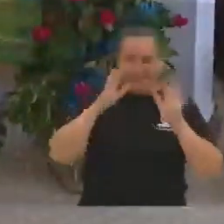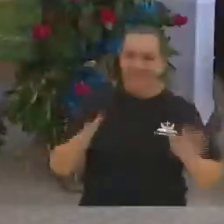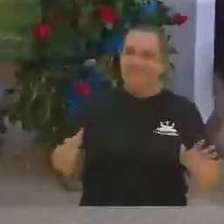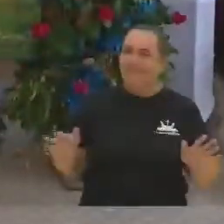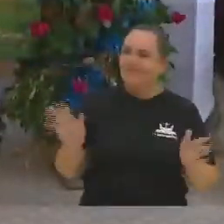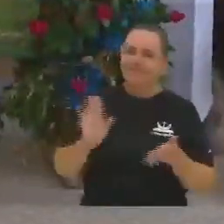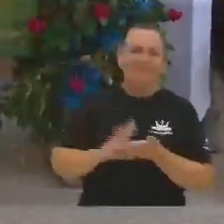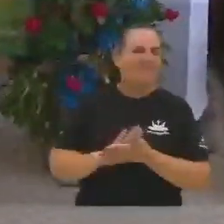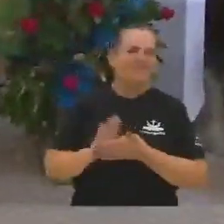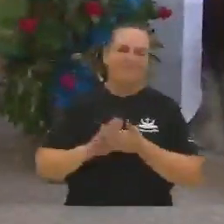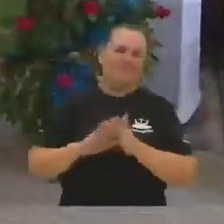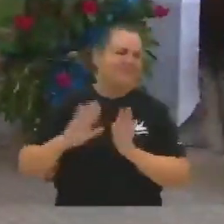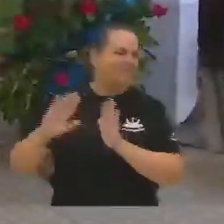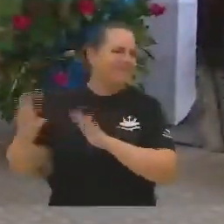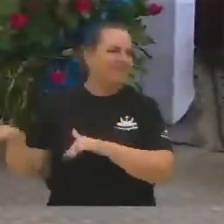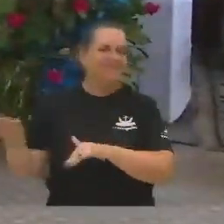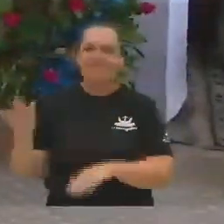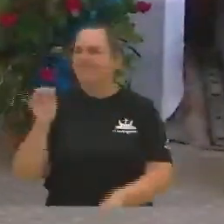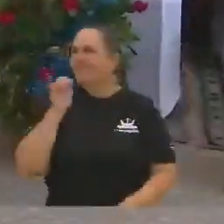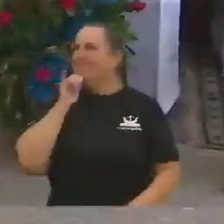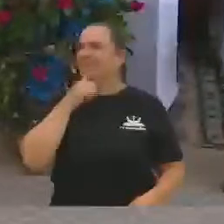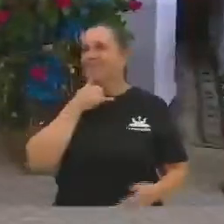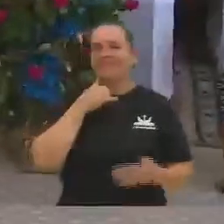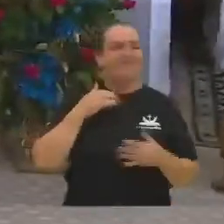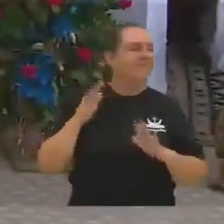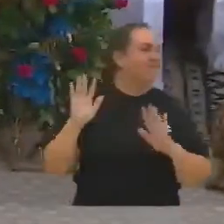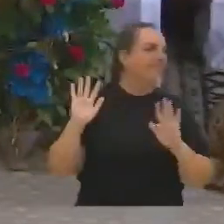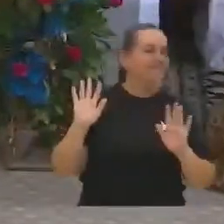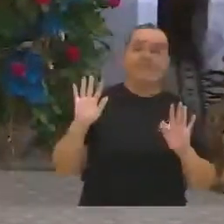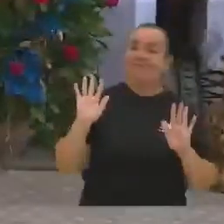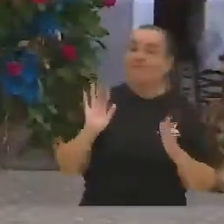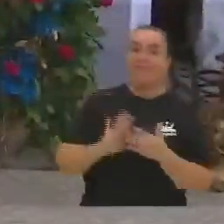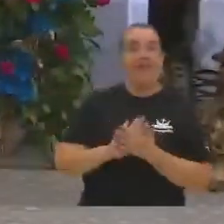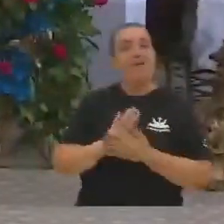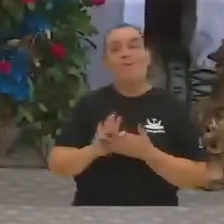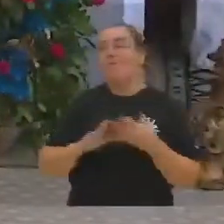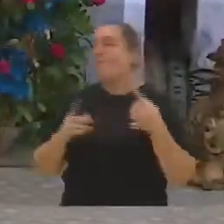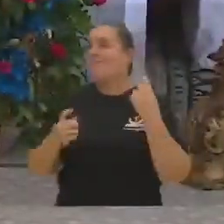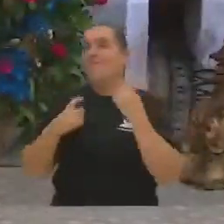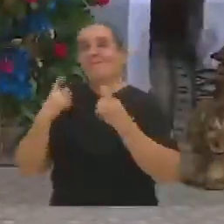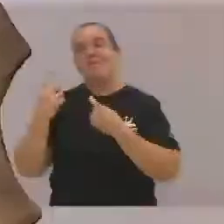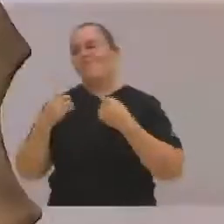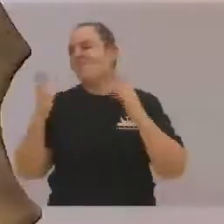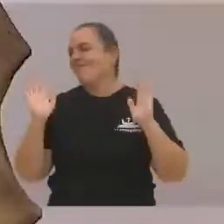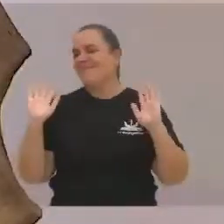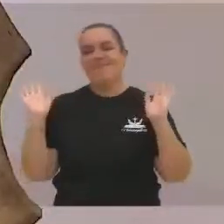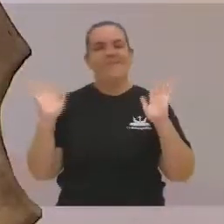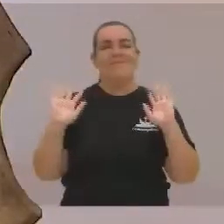Guadalupe, nada me entristeça, nada.